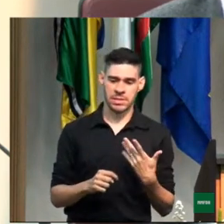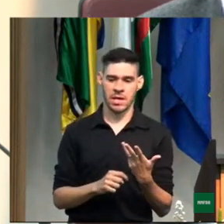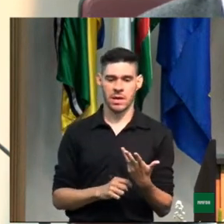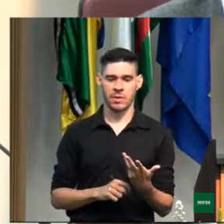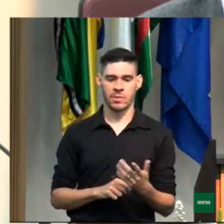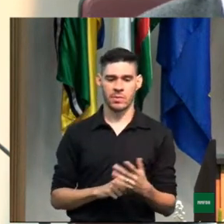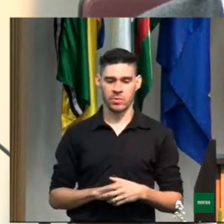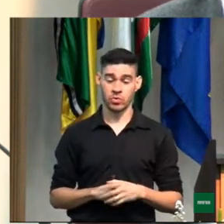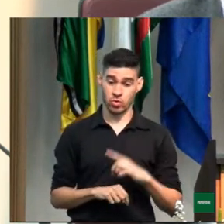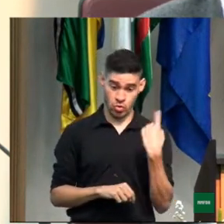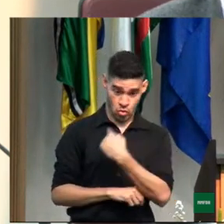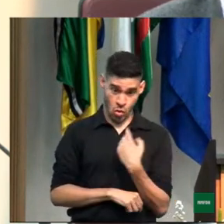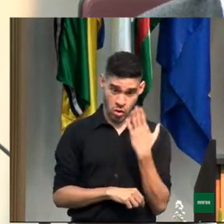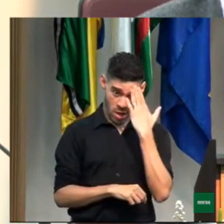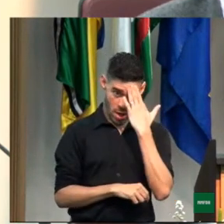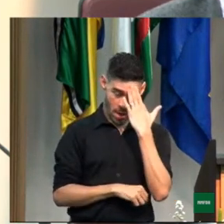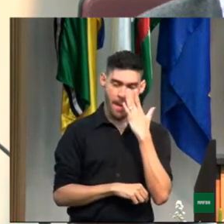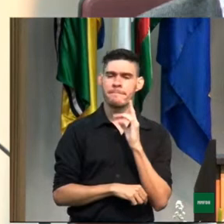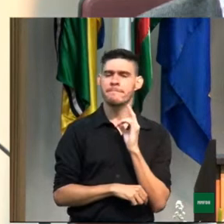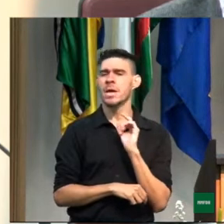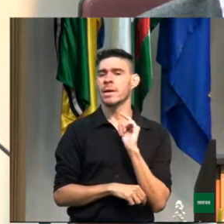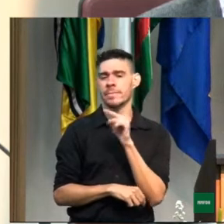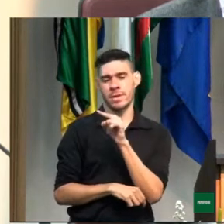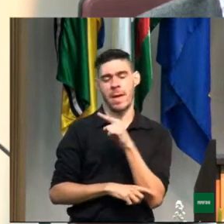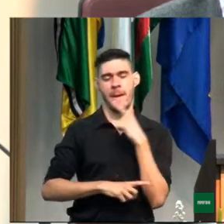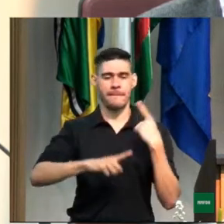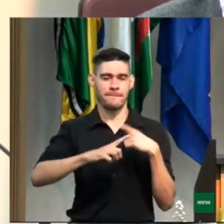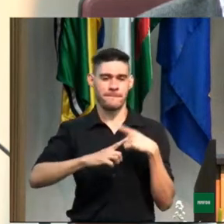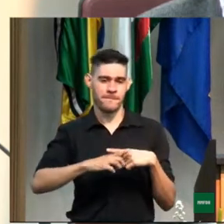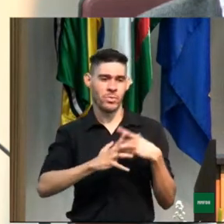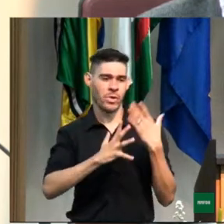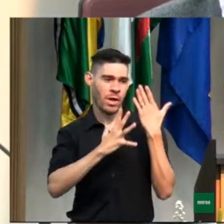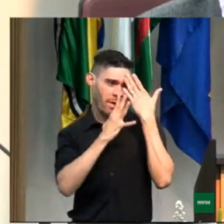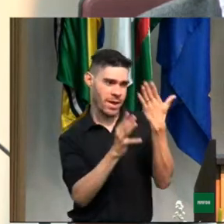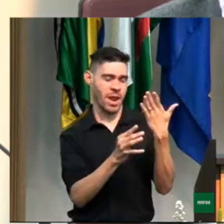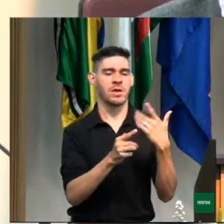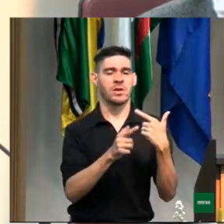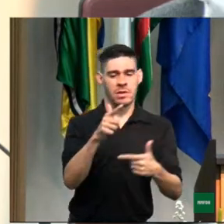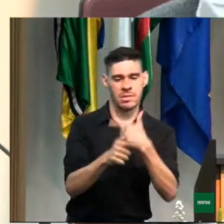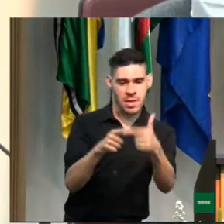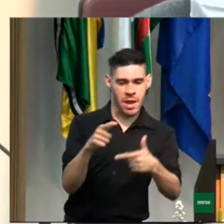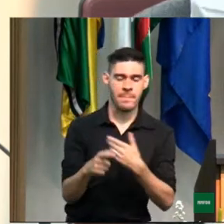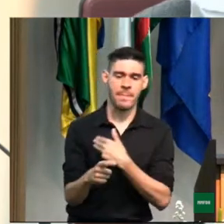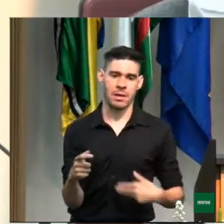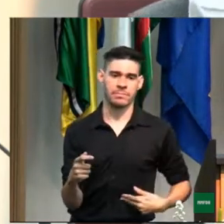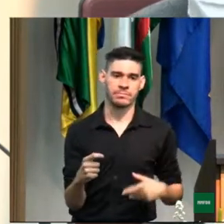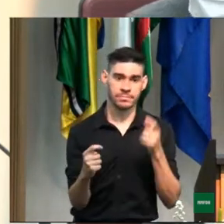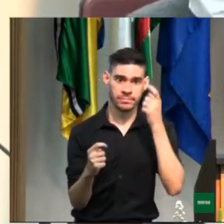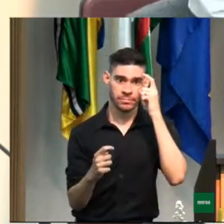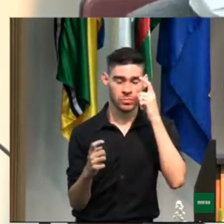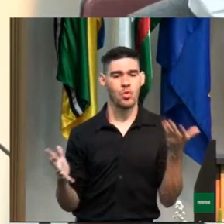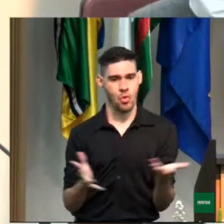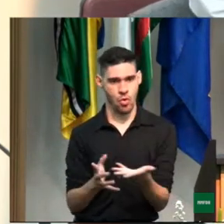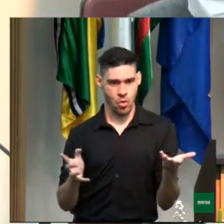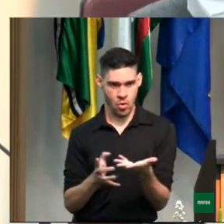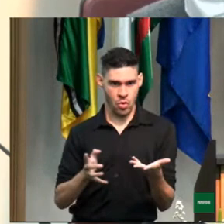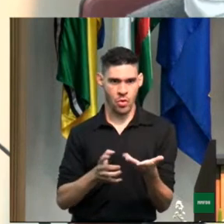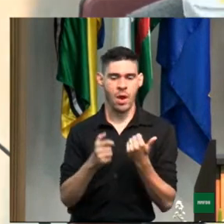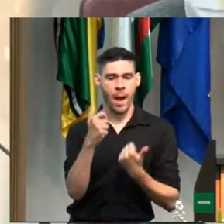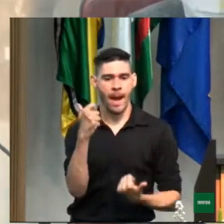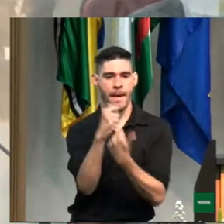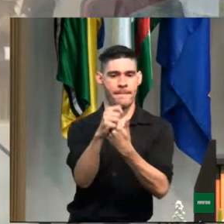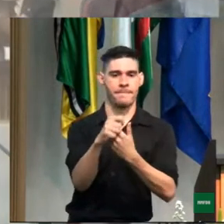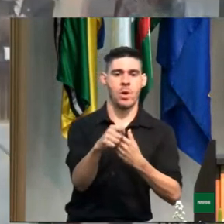isso se dá graças ao trabalho da ministra Damaris Alves hoje, em favor do nosso país.